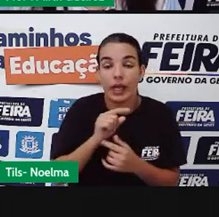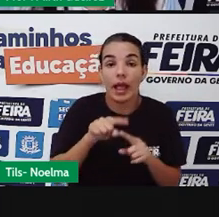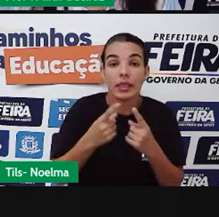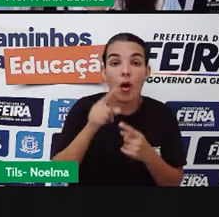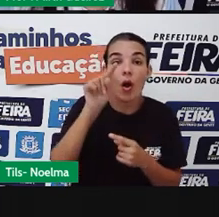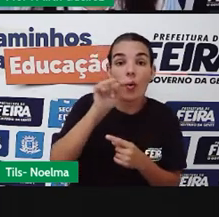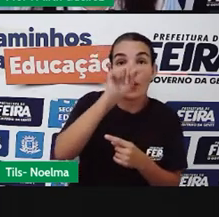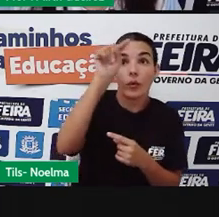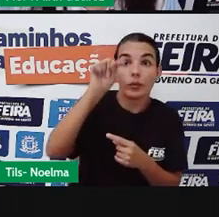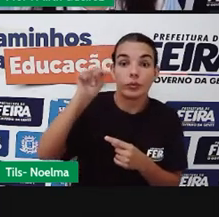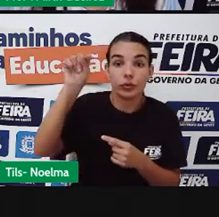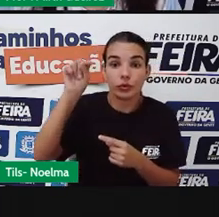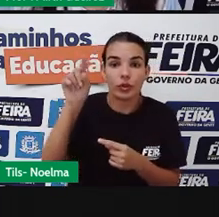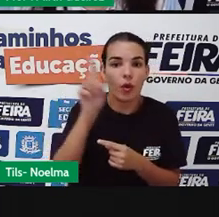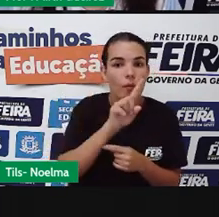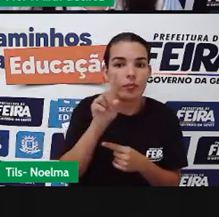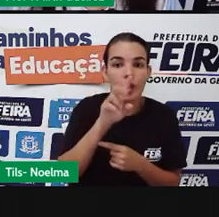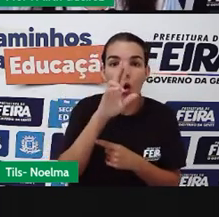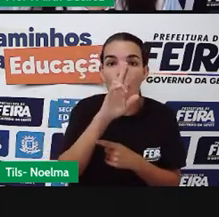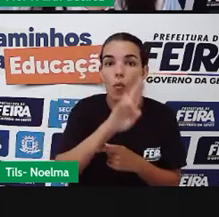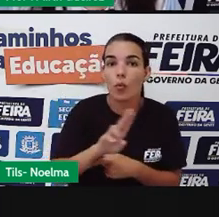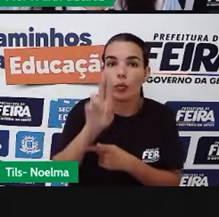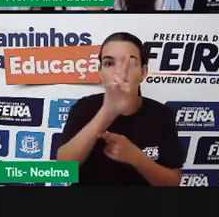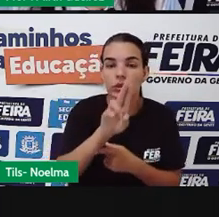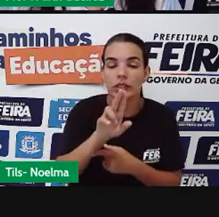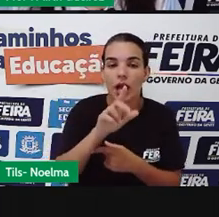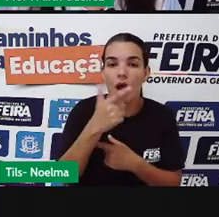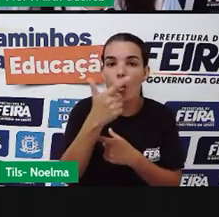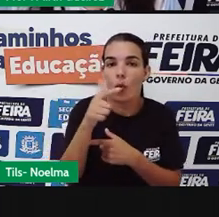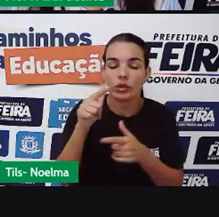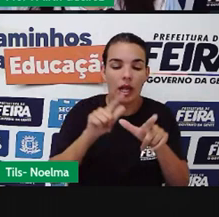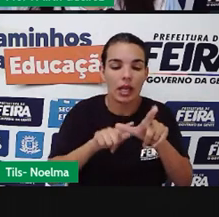é utilizado mais em nenhuma outra letra.